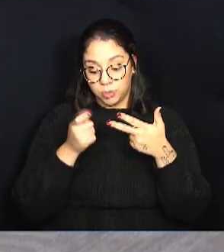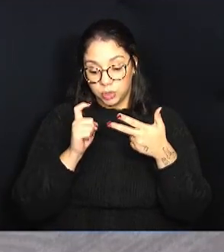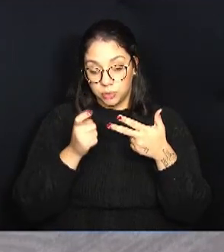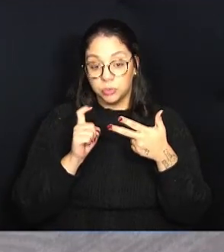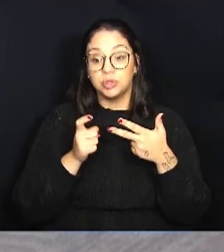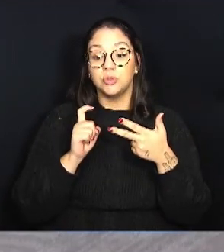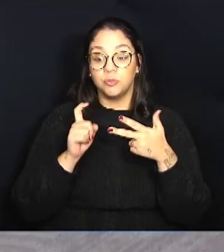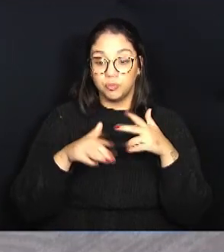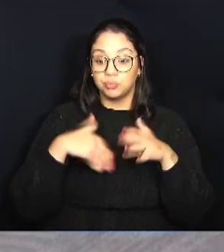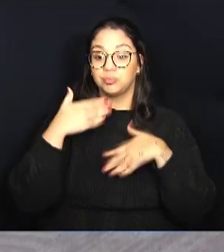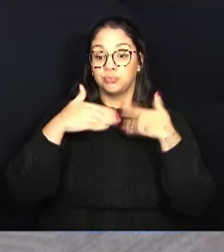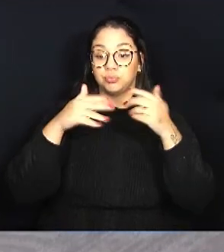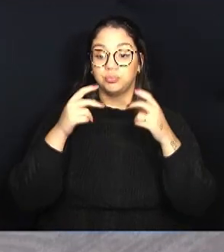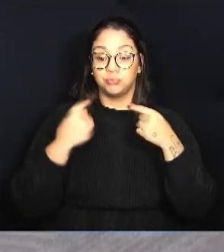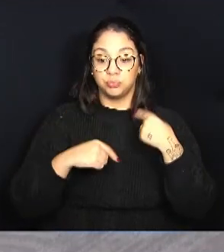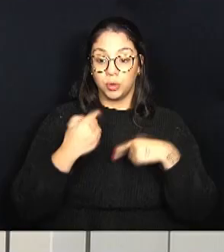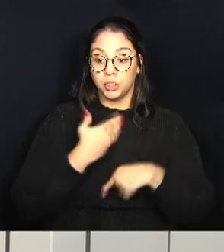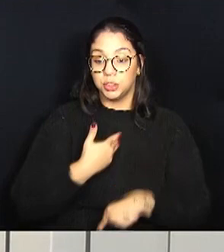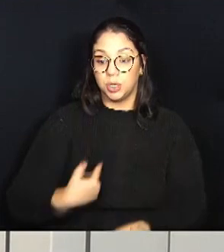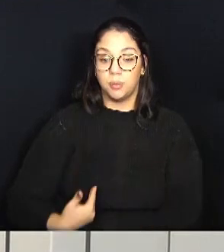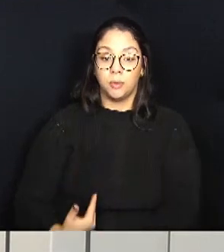um avanço nessas políticas públicas.